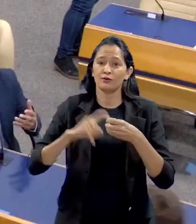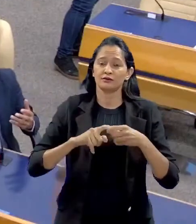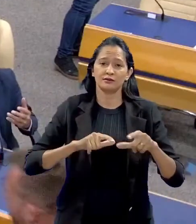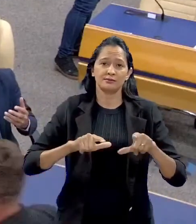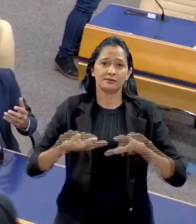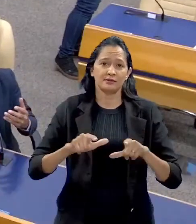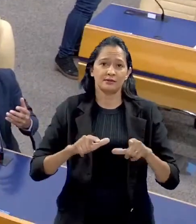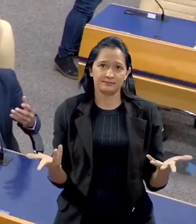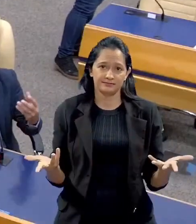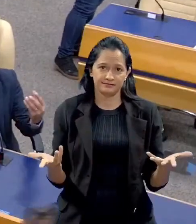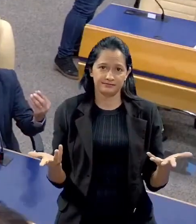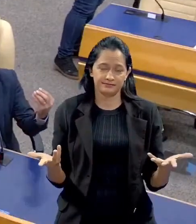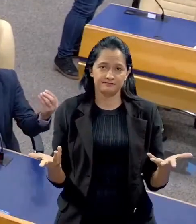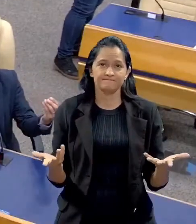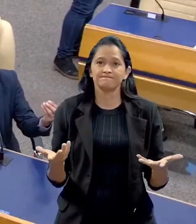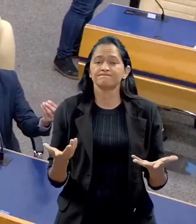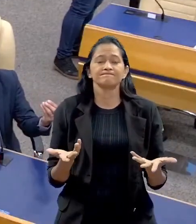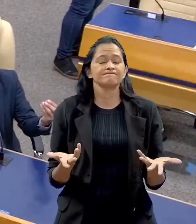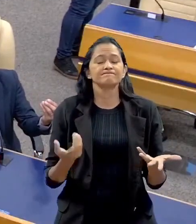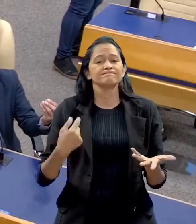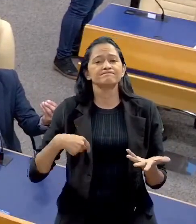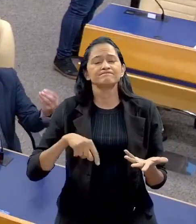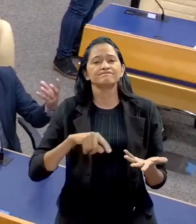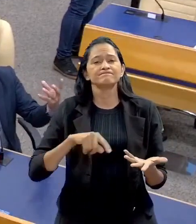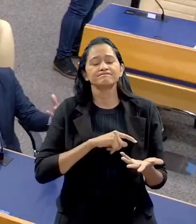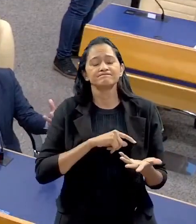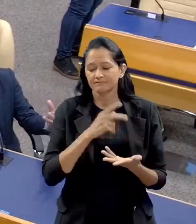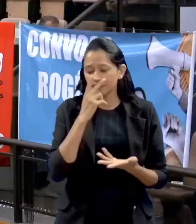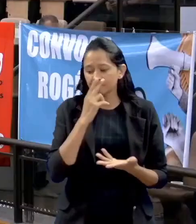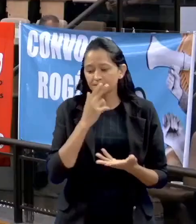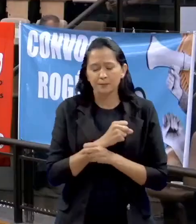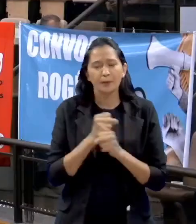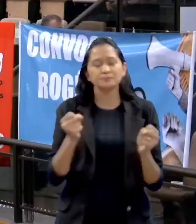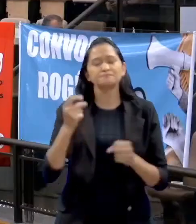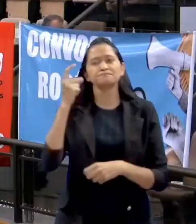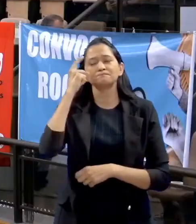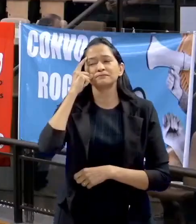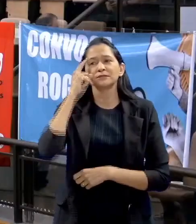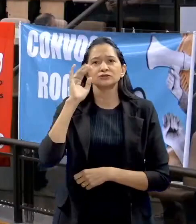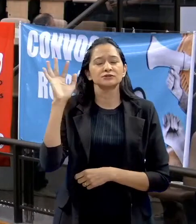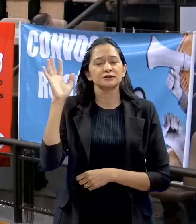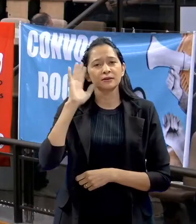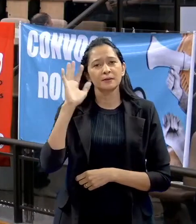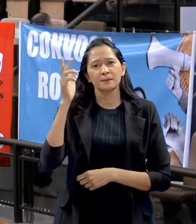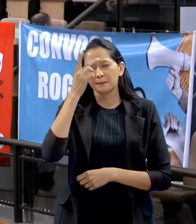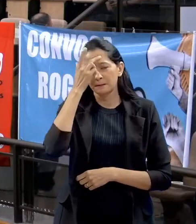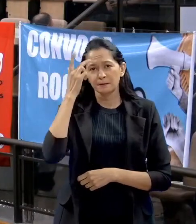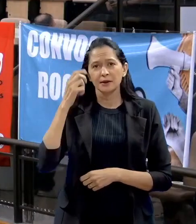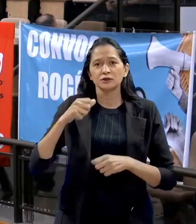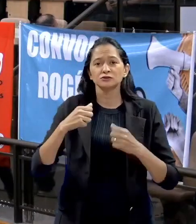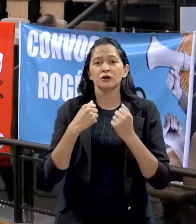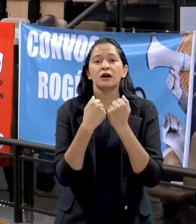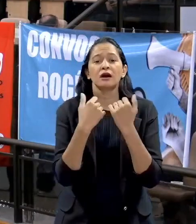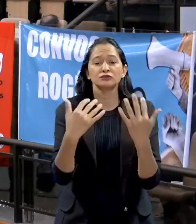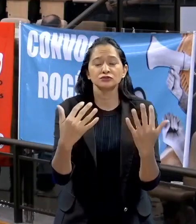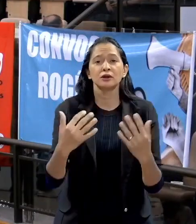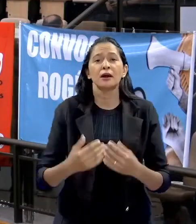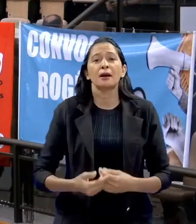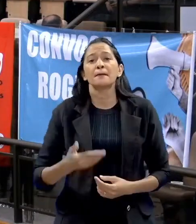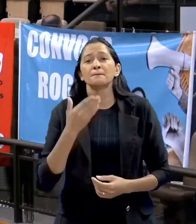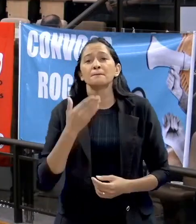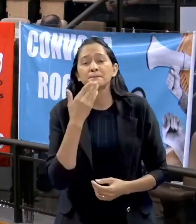É inadmissível a gente ficar imaginando, pensando que as pessoas estão aqui pedindo para